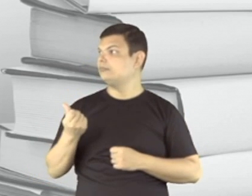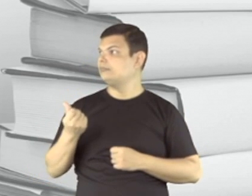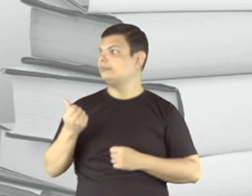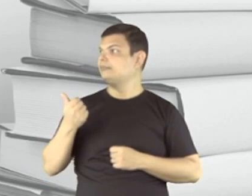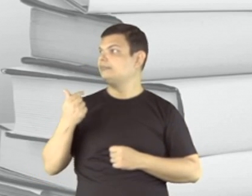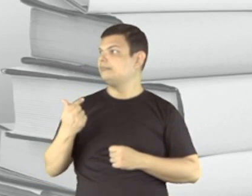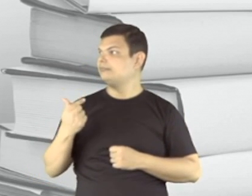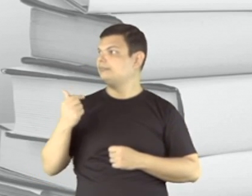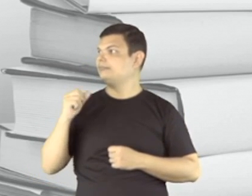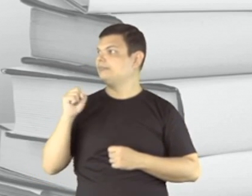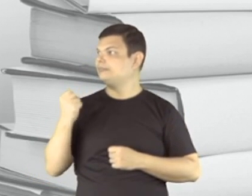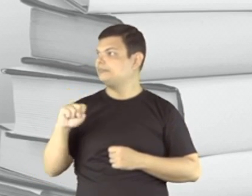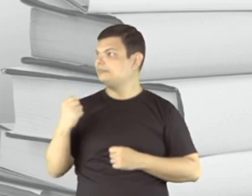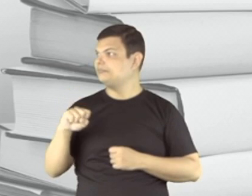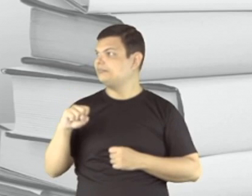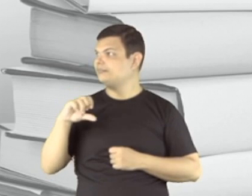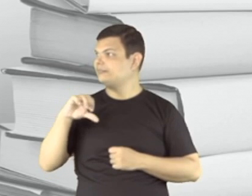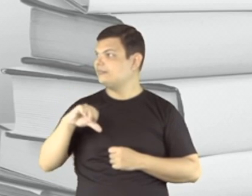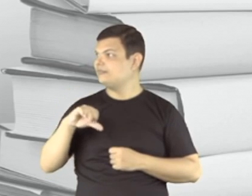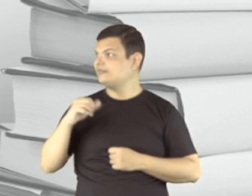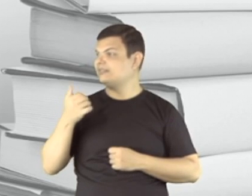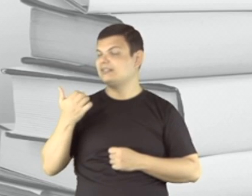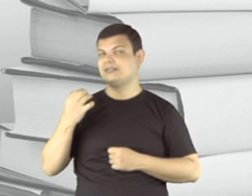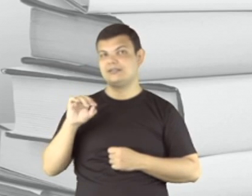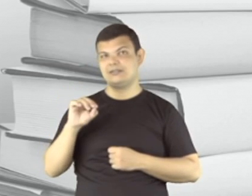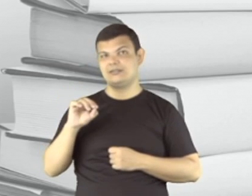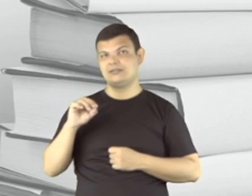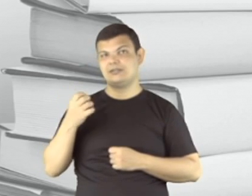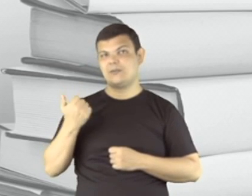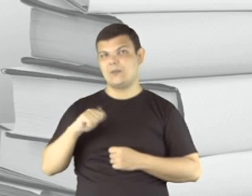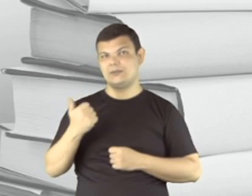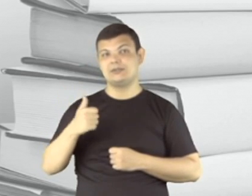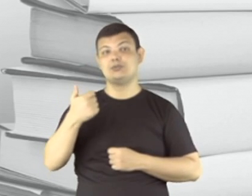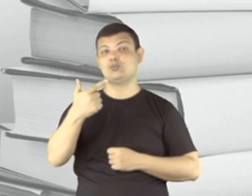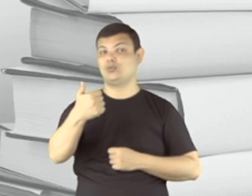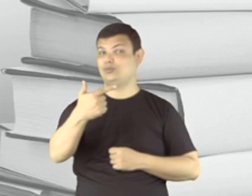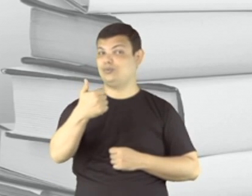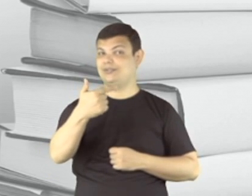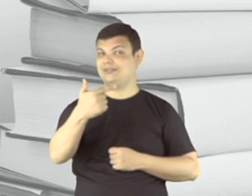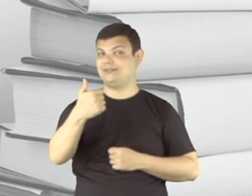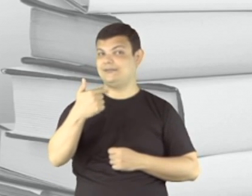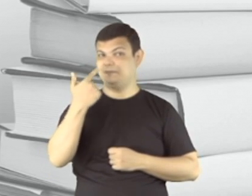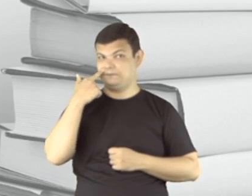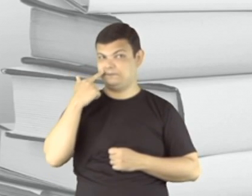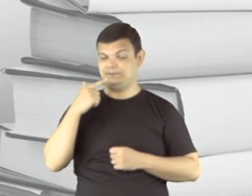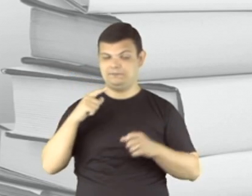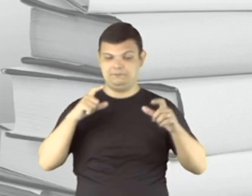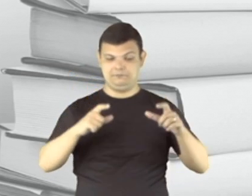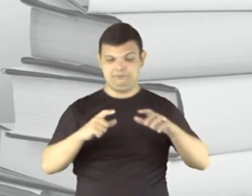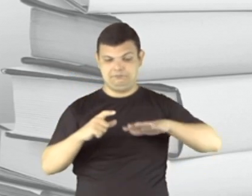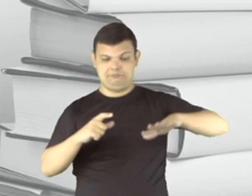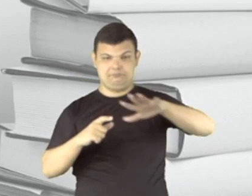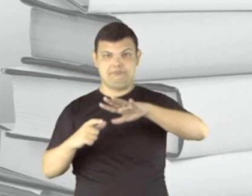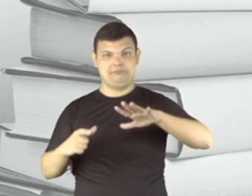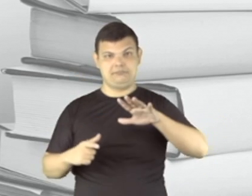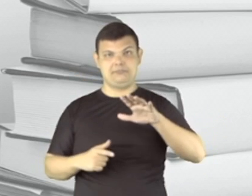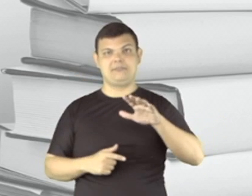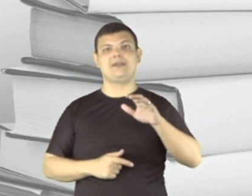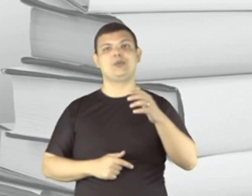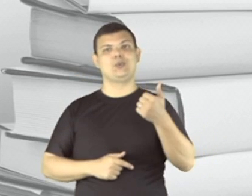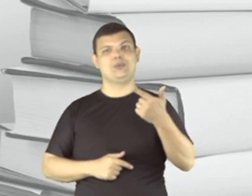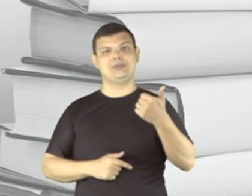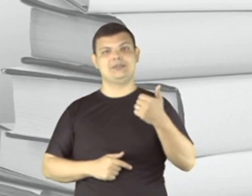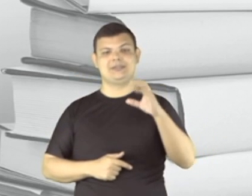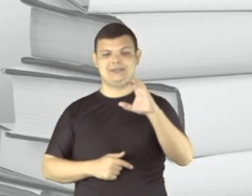5, 6, 7, 8, 9, 10, 11, 12. 12